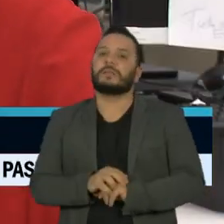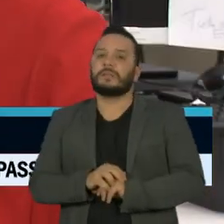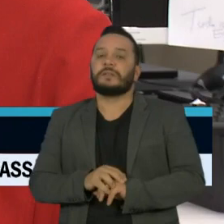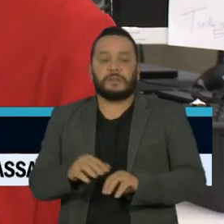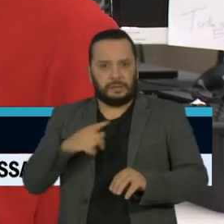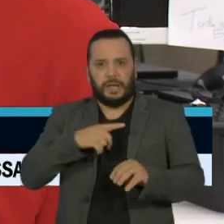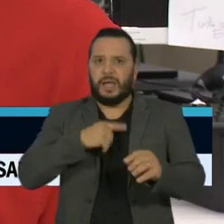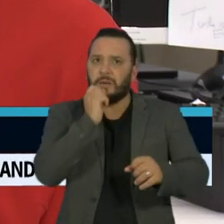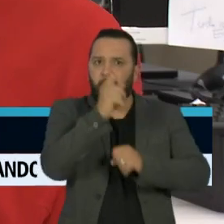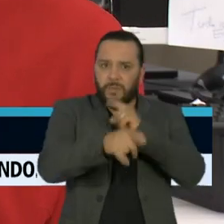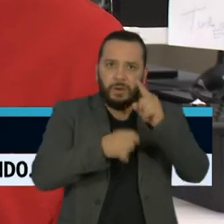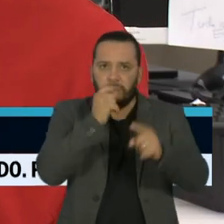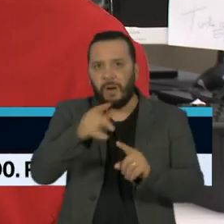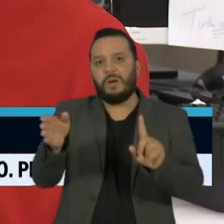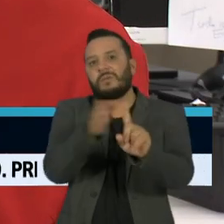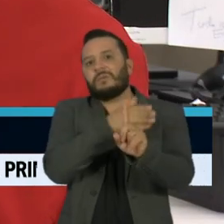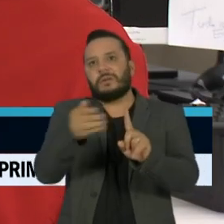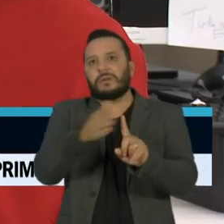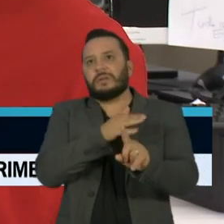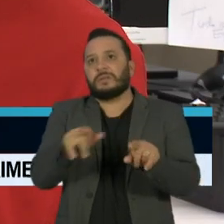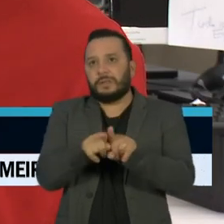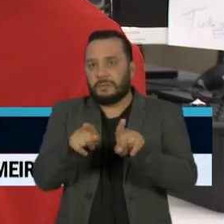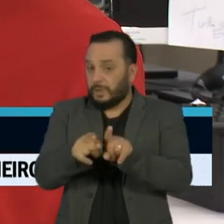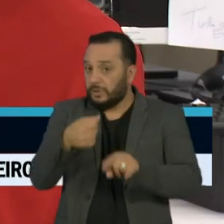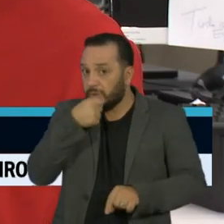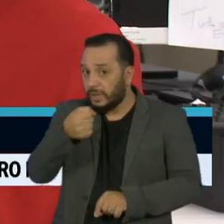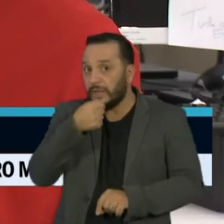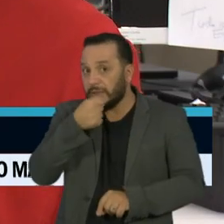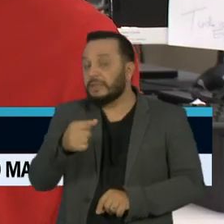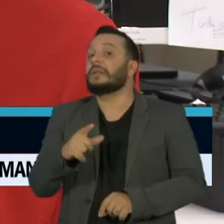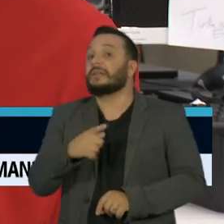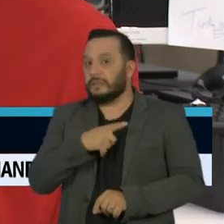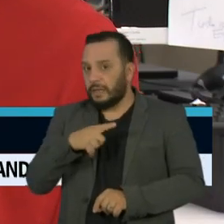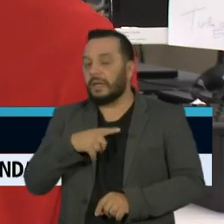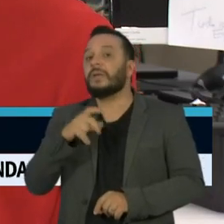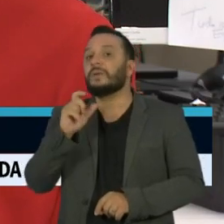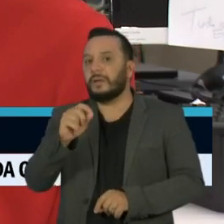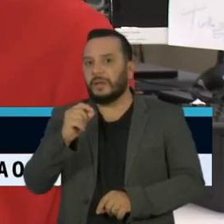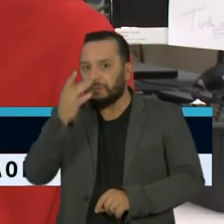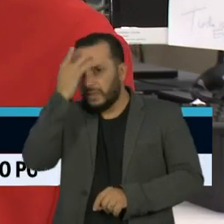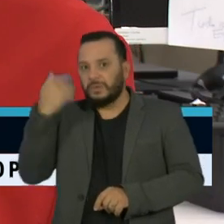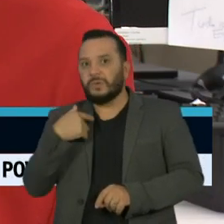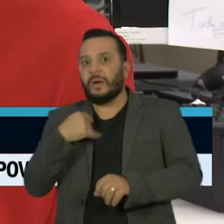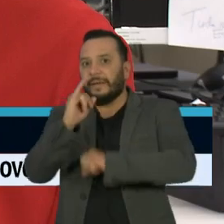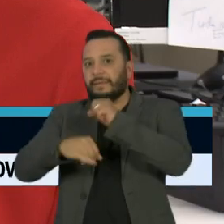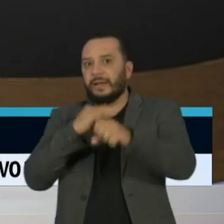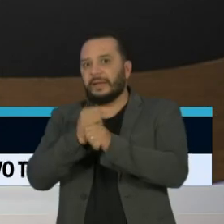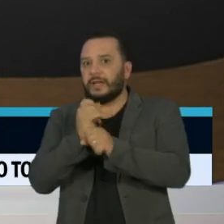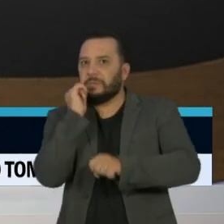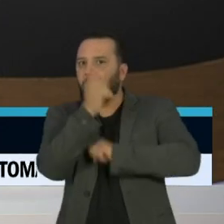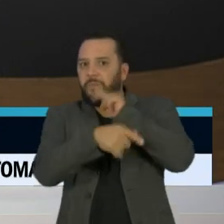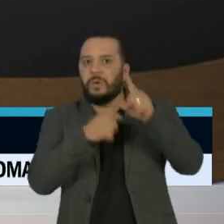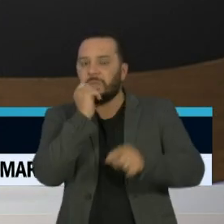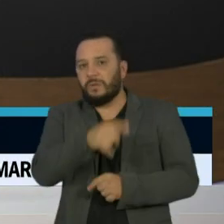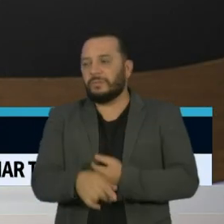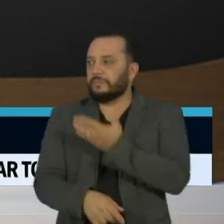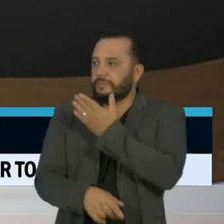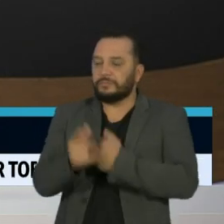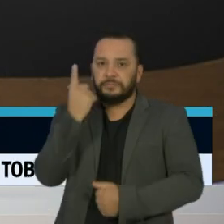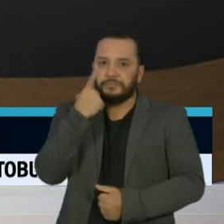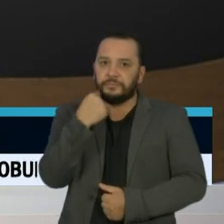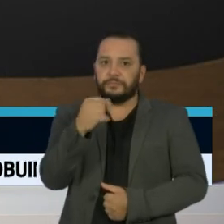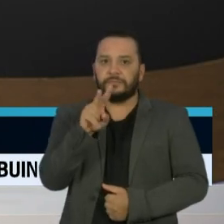e verbais, os jornalistas têm sido cada vez mais alvos de ataques virtuais. A jornalista